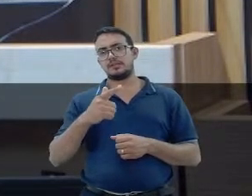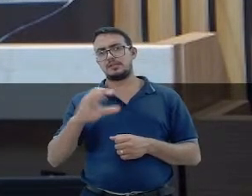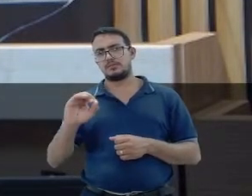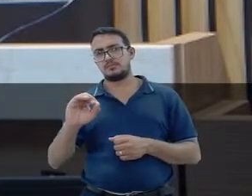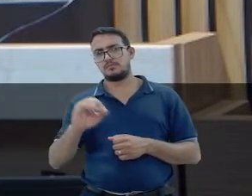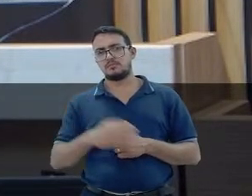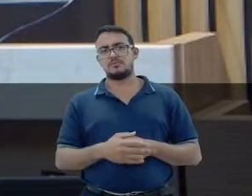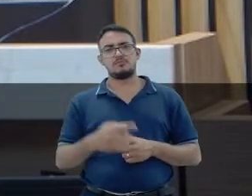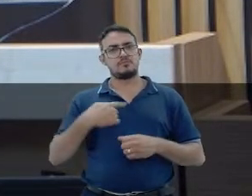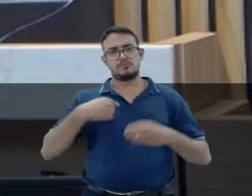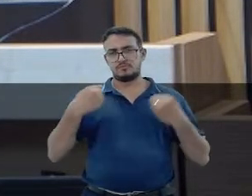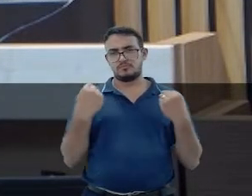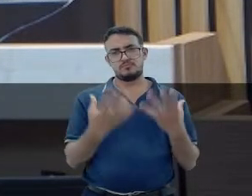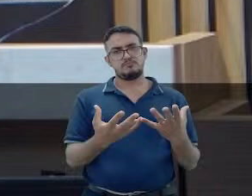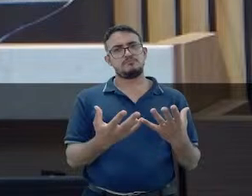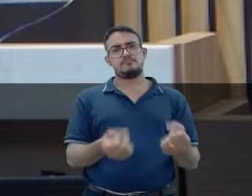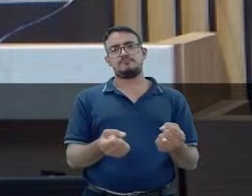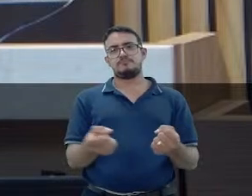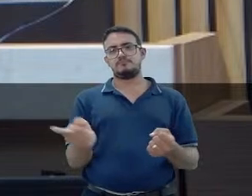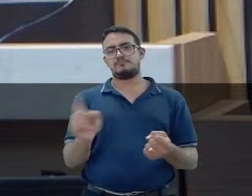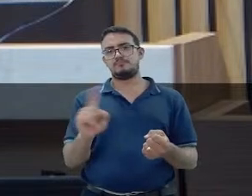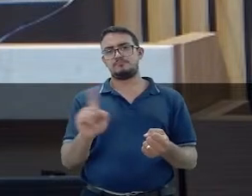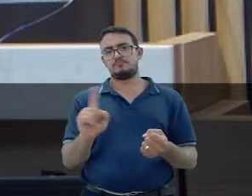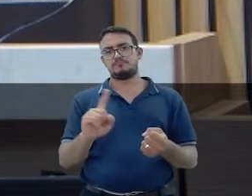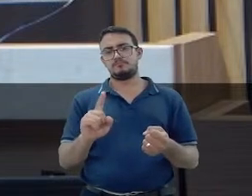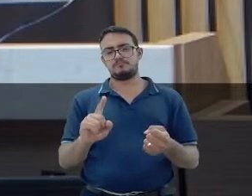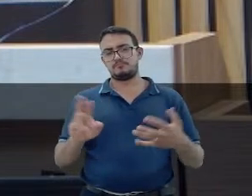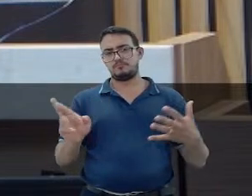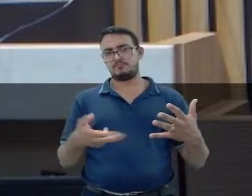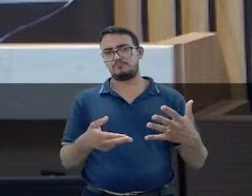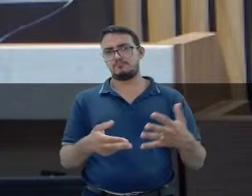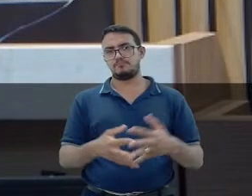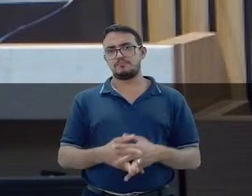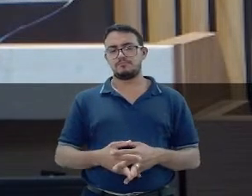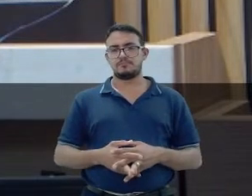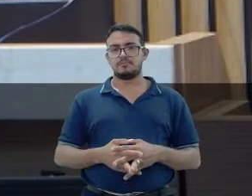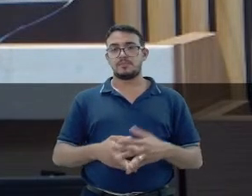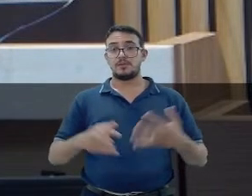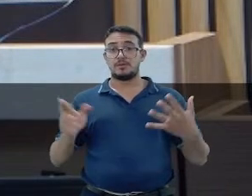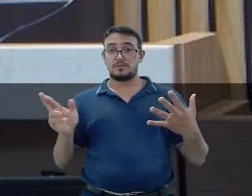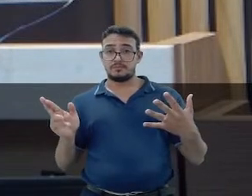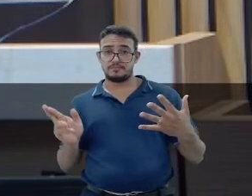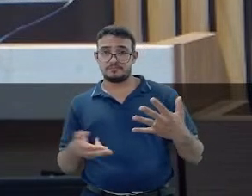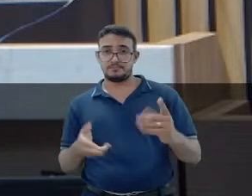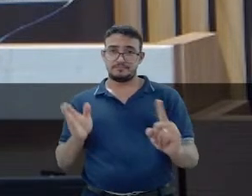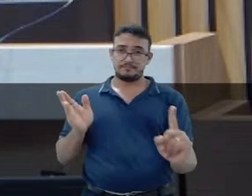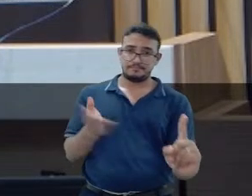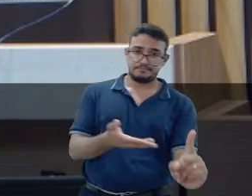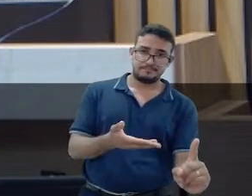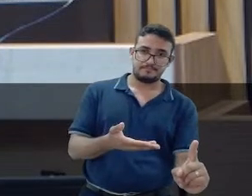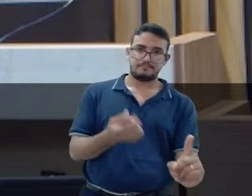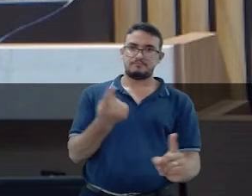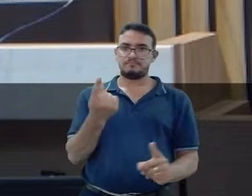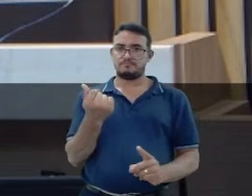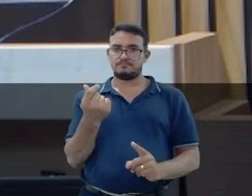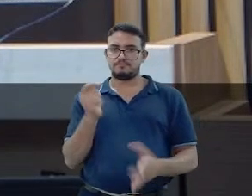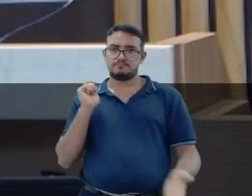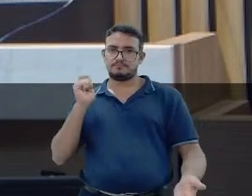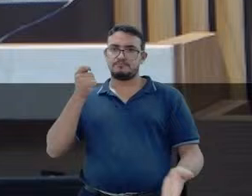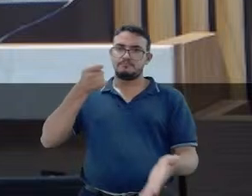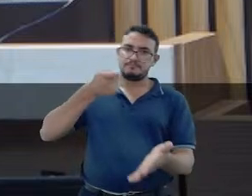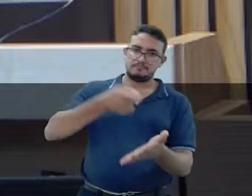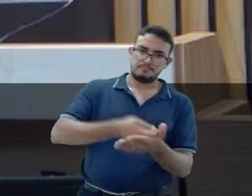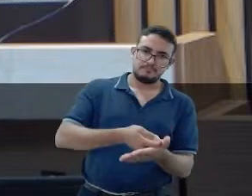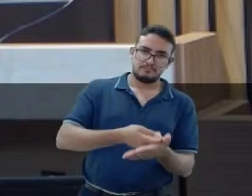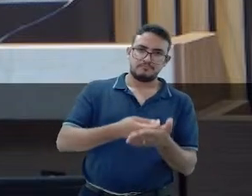Eu estou negando provimento aos recursos. Recurso da reclamada, verbas rescisórias, eu estou negando